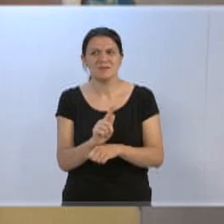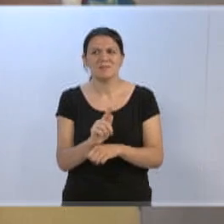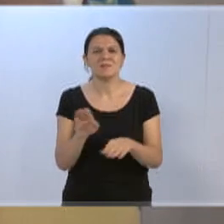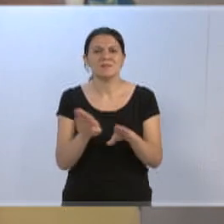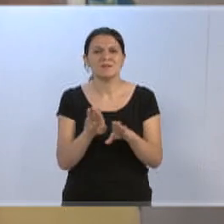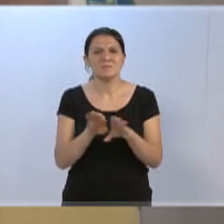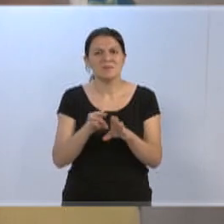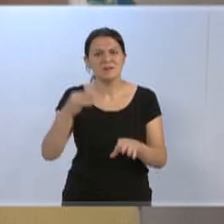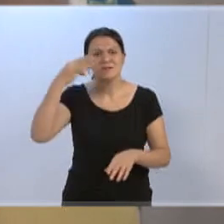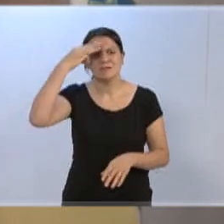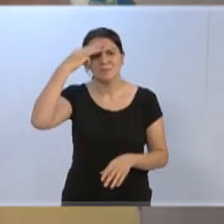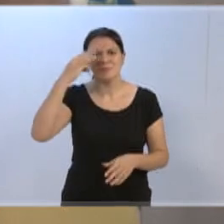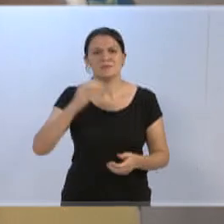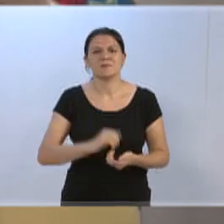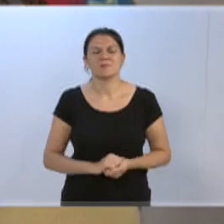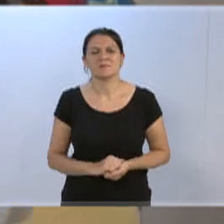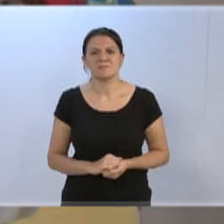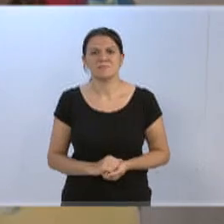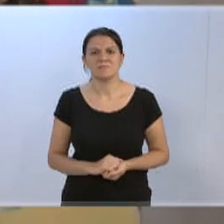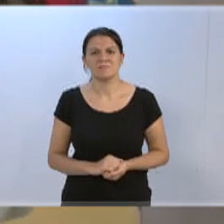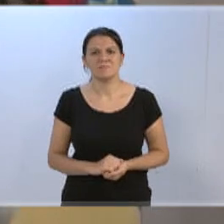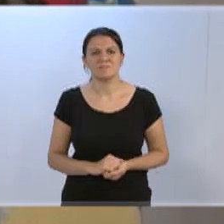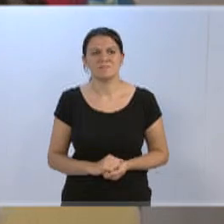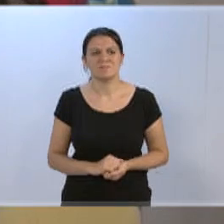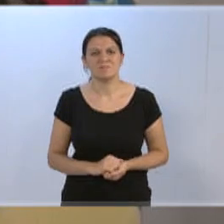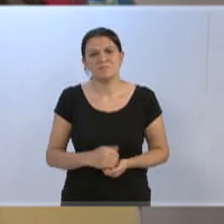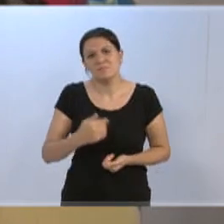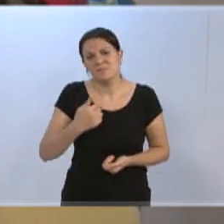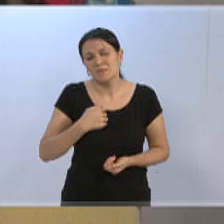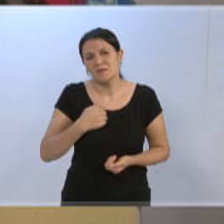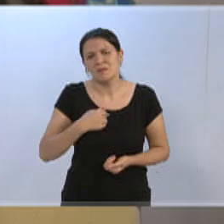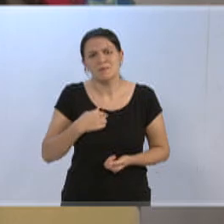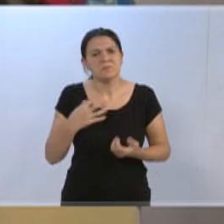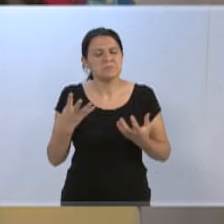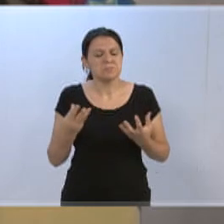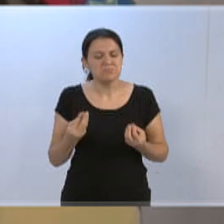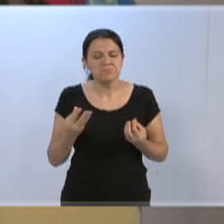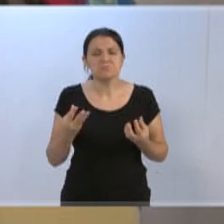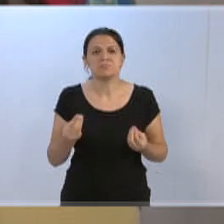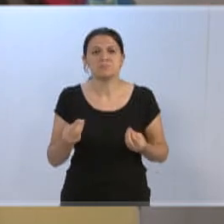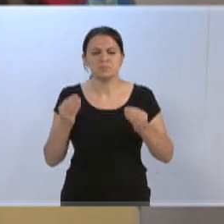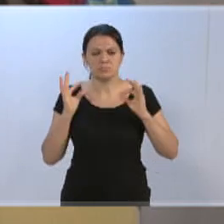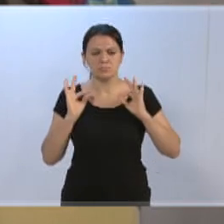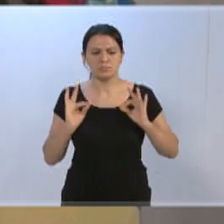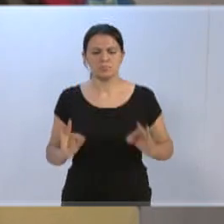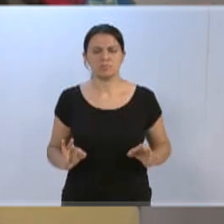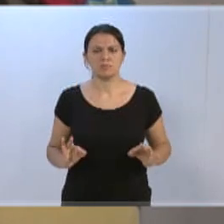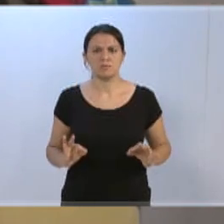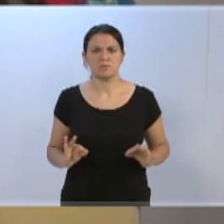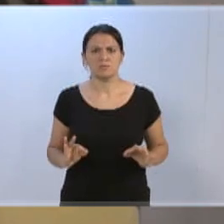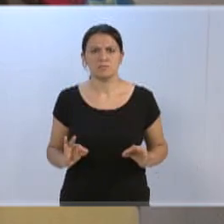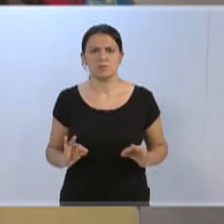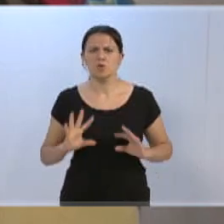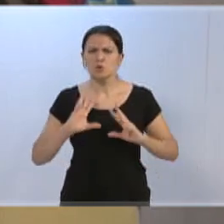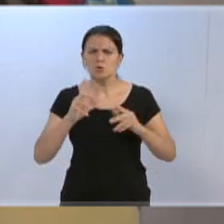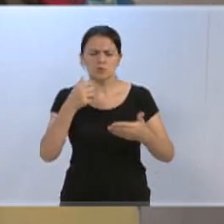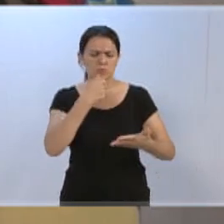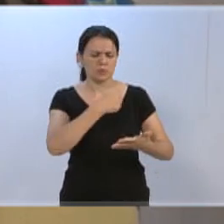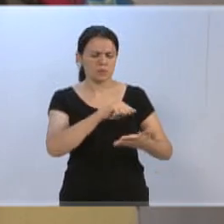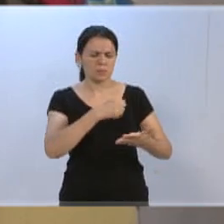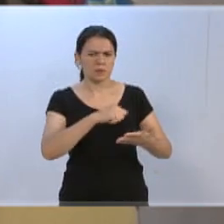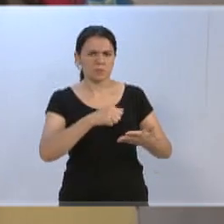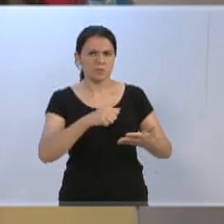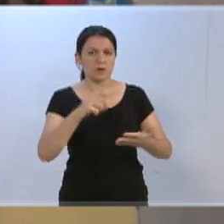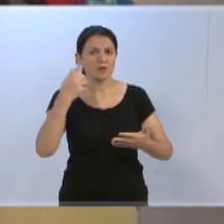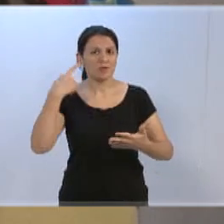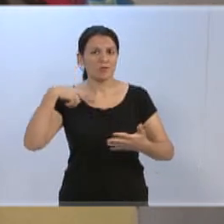sobrinho. E aí, eu como sou muito correto nas minhas ações, e tudo eu anoto, eu fui